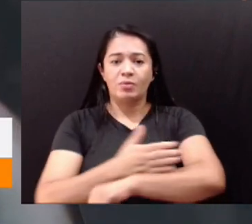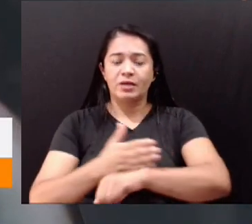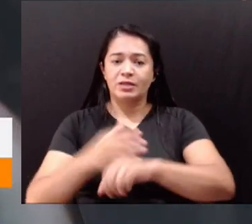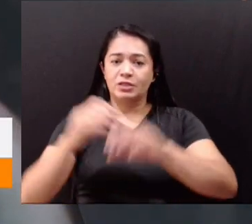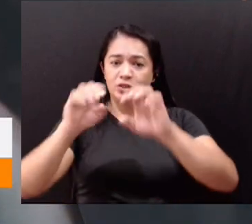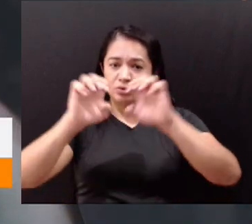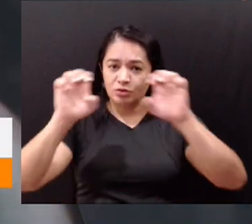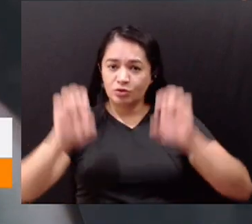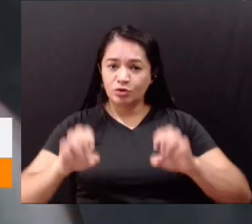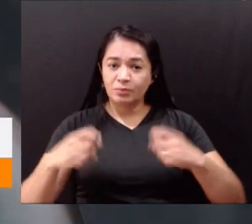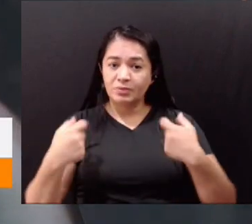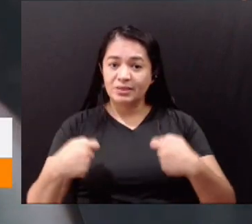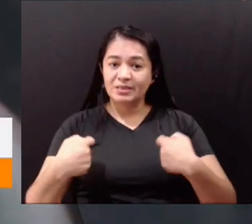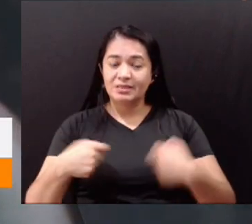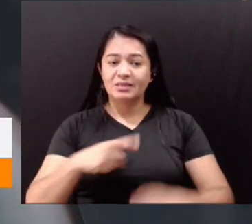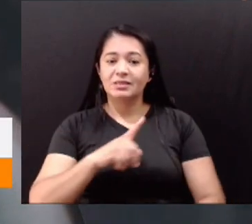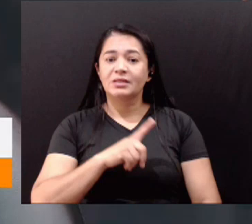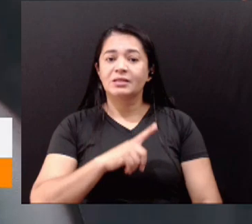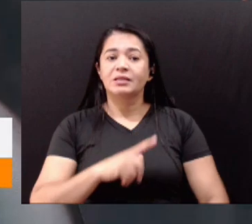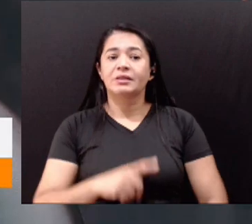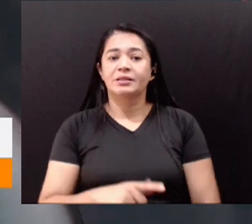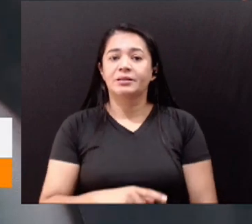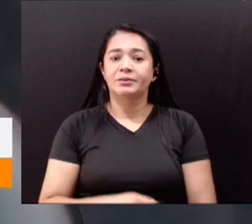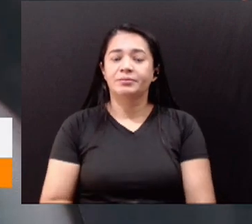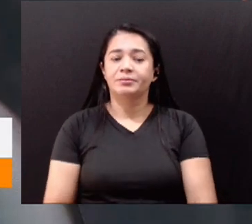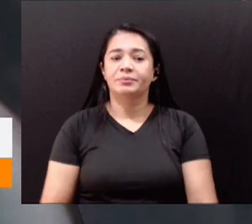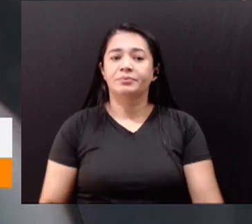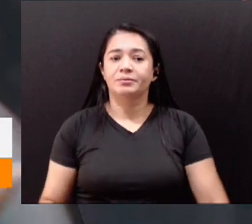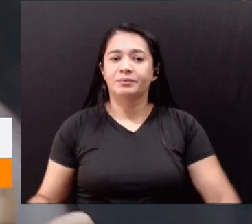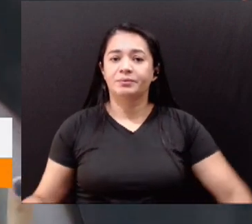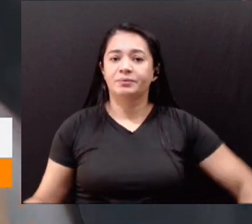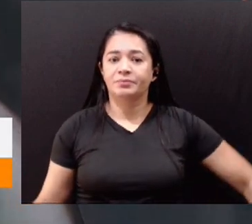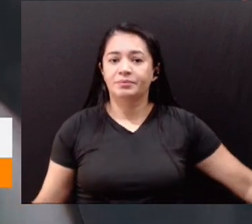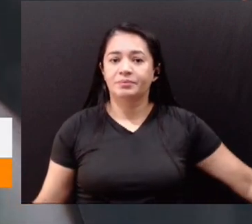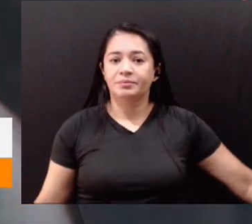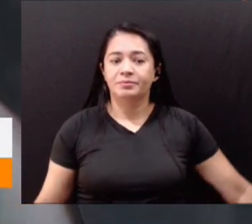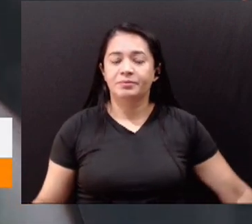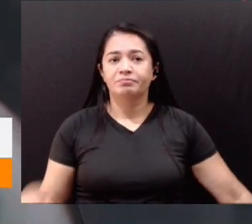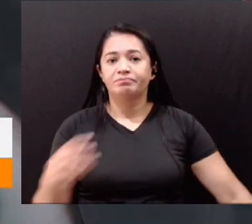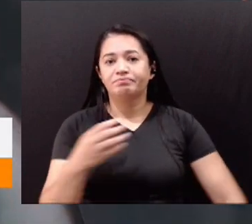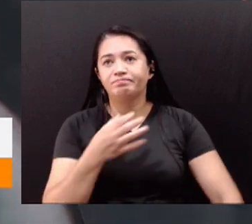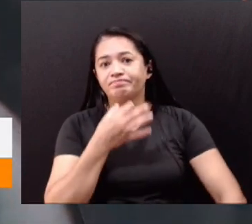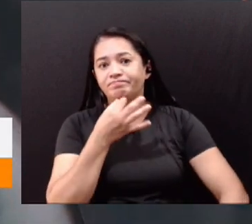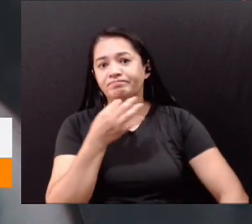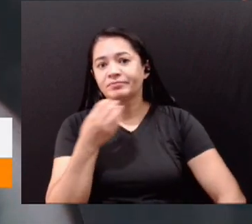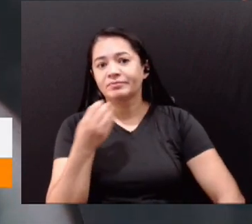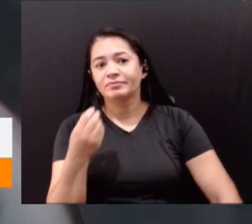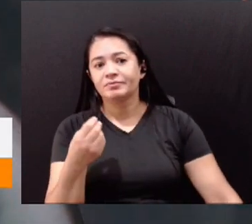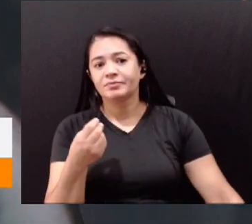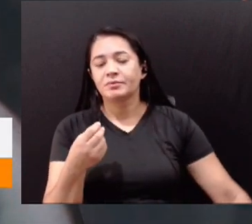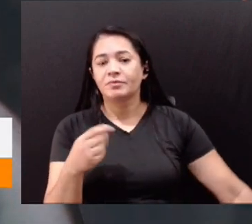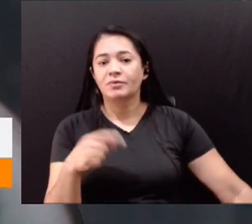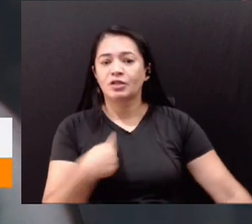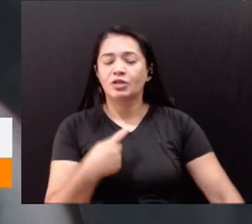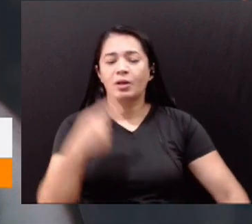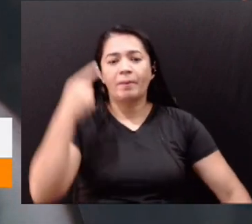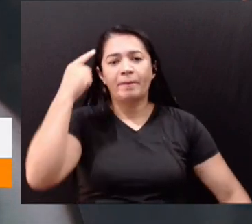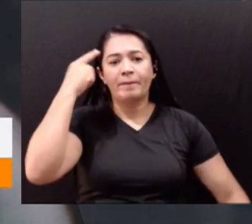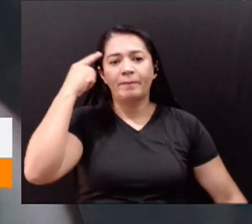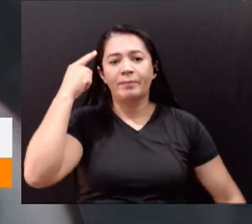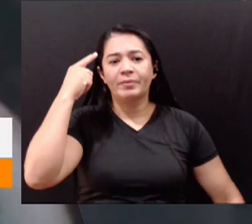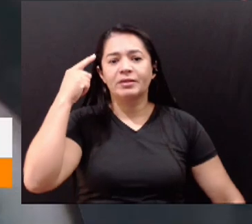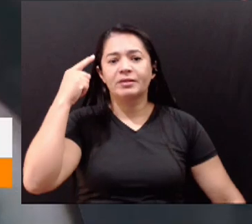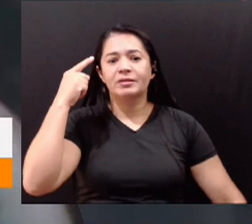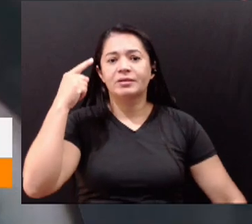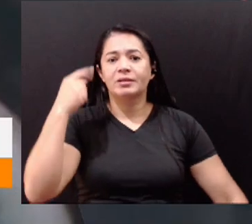Acho que fica aí uma, não sei se dica, para a gente pensar, levar em